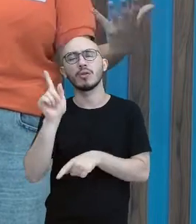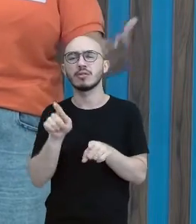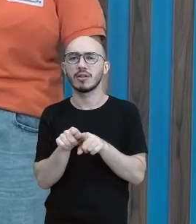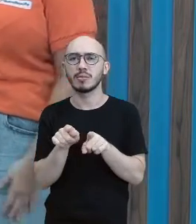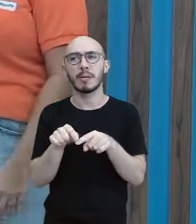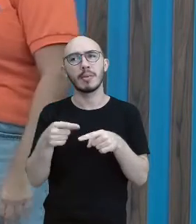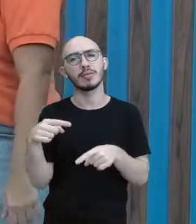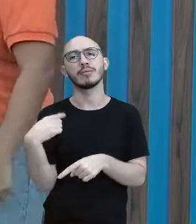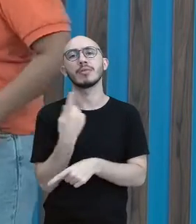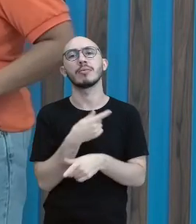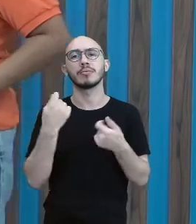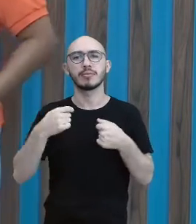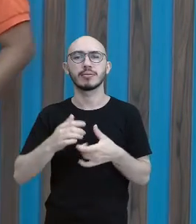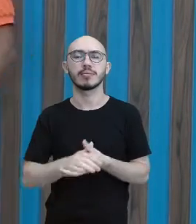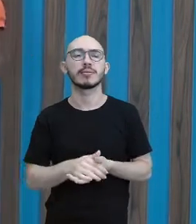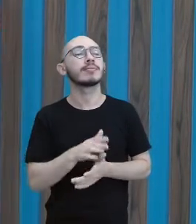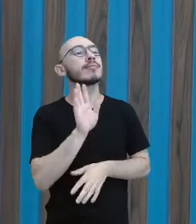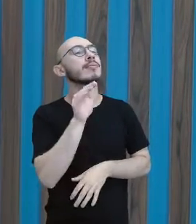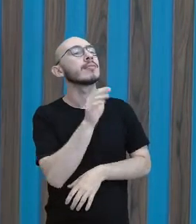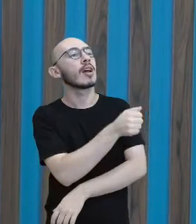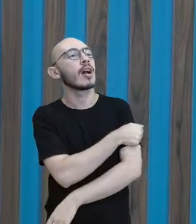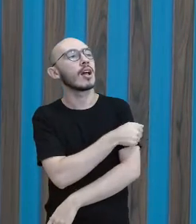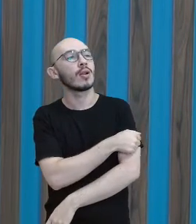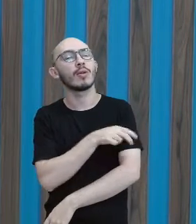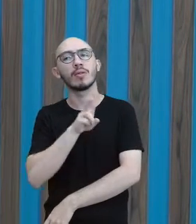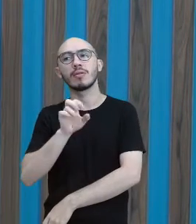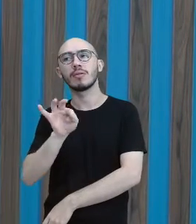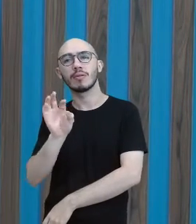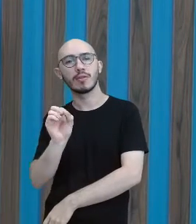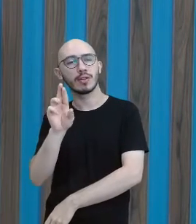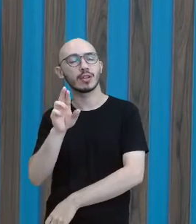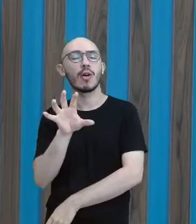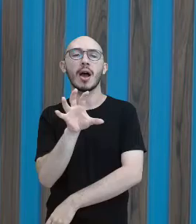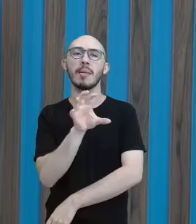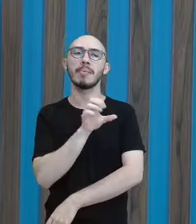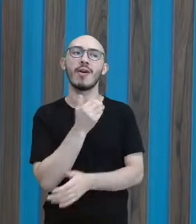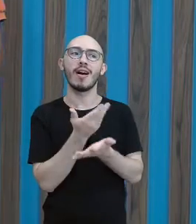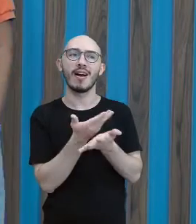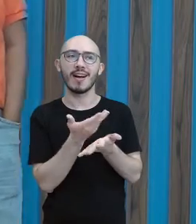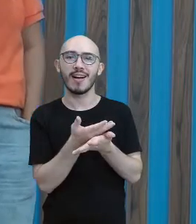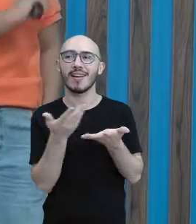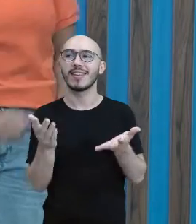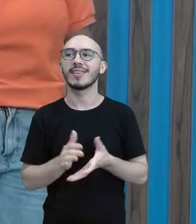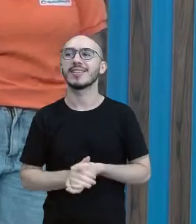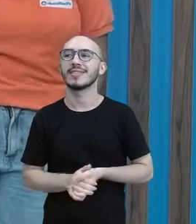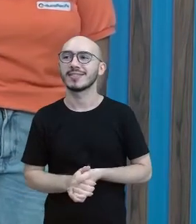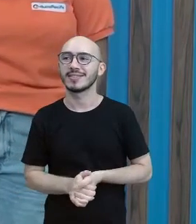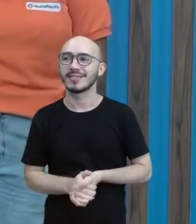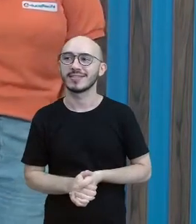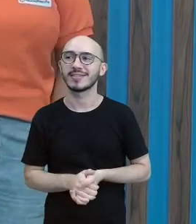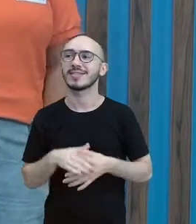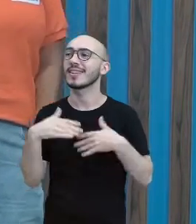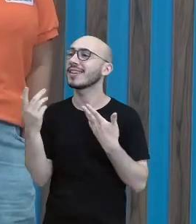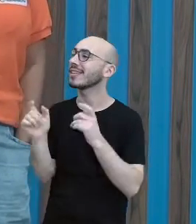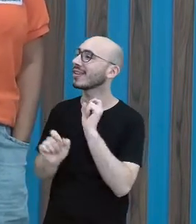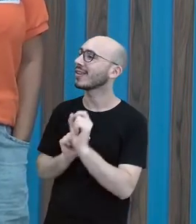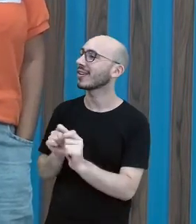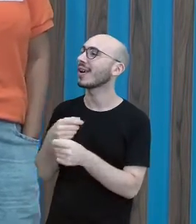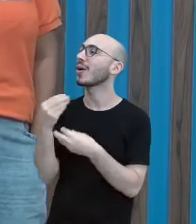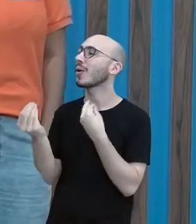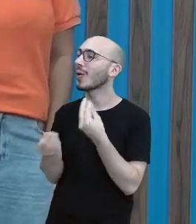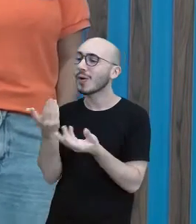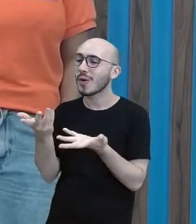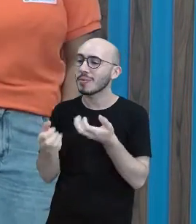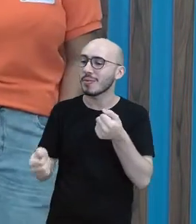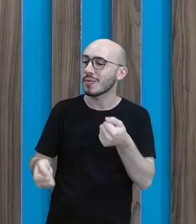meios, né? E aí... O Vitor tá amando sua aula, viu, professora Ney? Professora Dina, então vou passar a bola aí para você